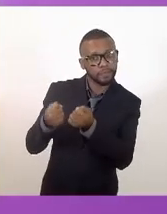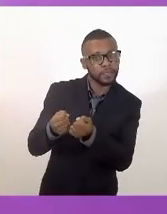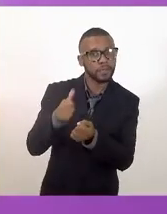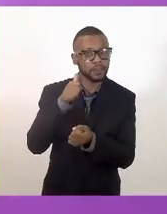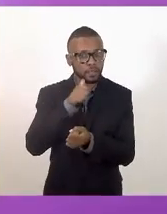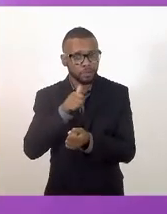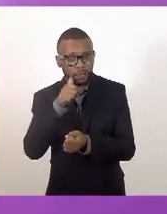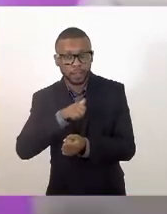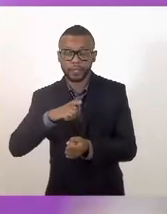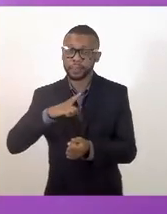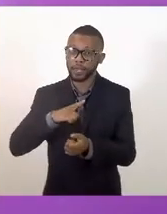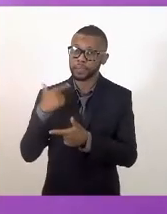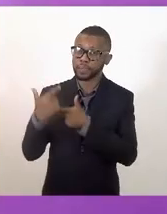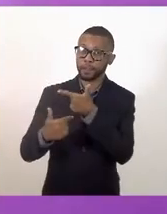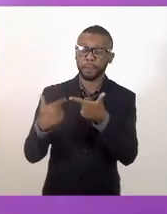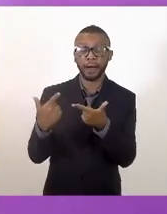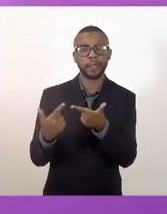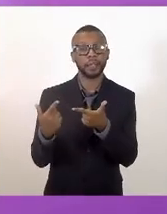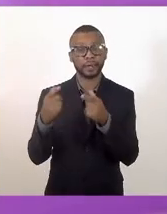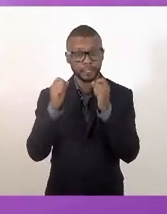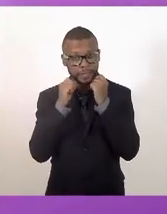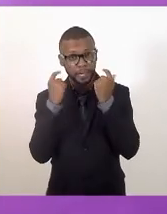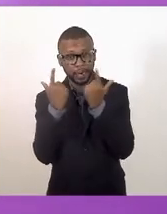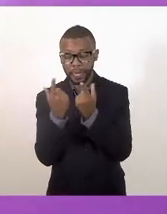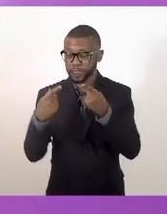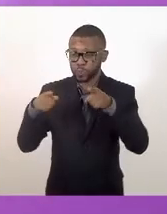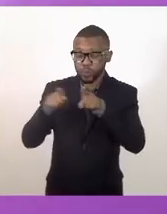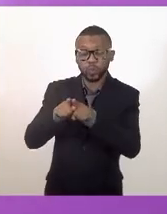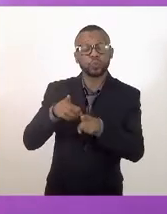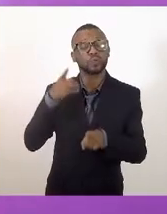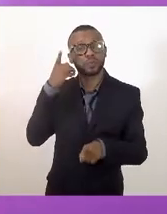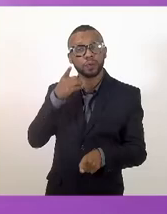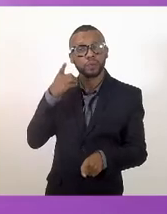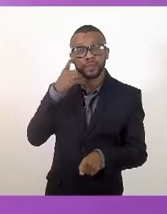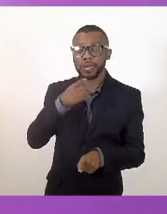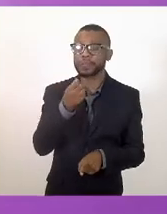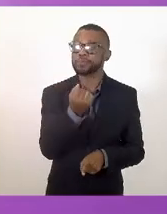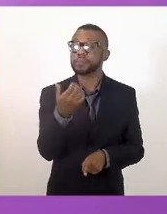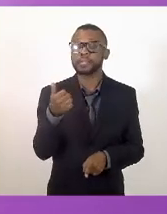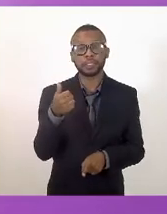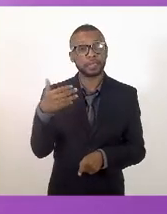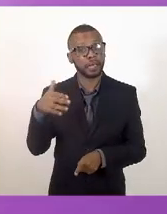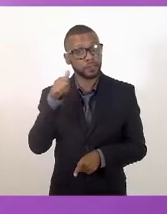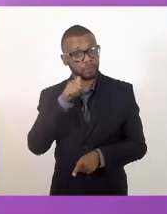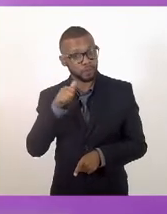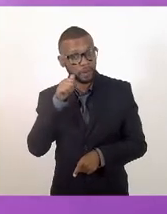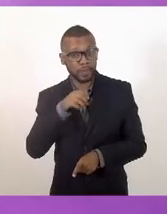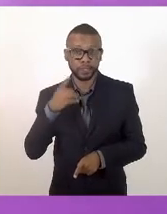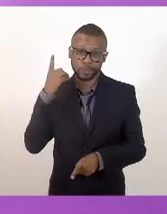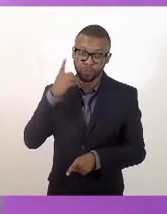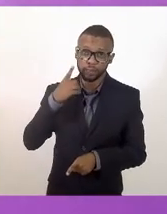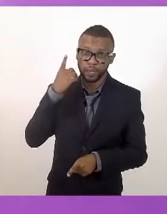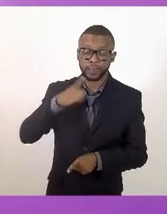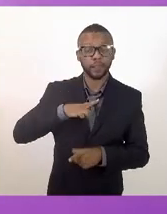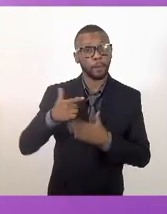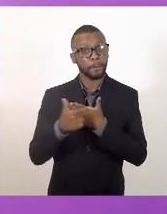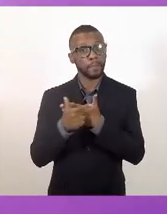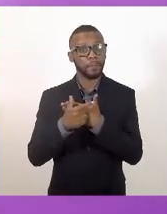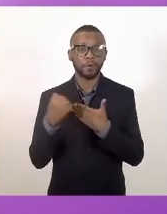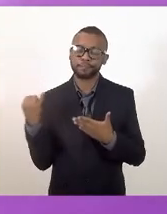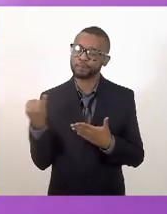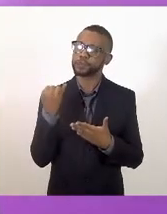casa, deputadas, que tem um papel fundamental nessa luta, a gente sabe que a